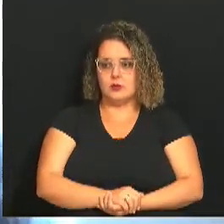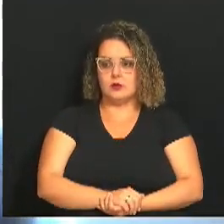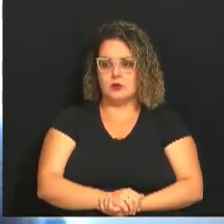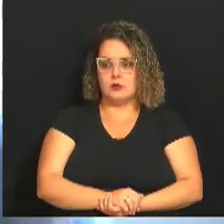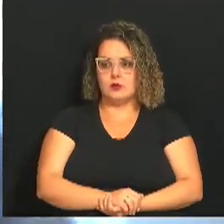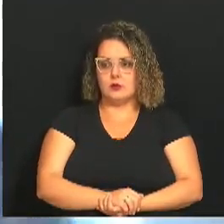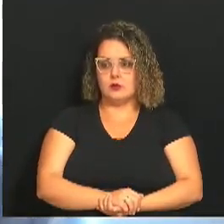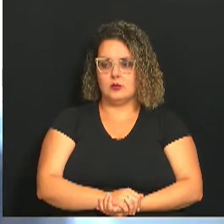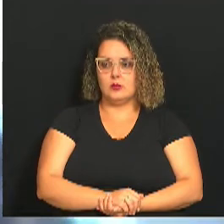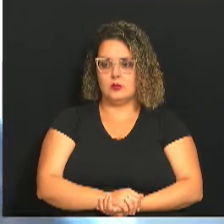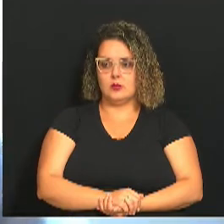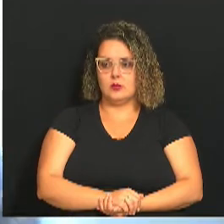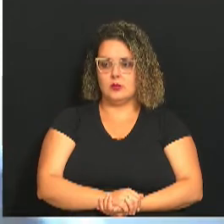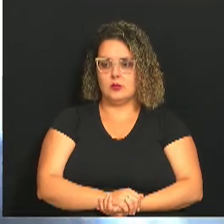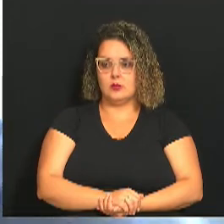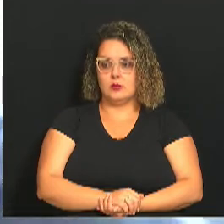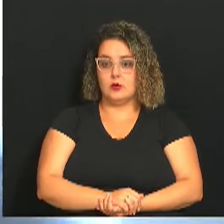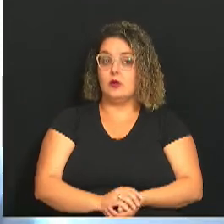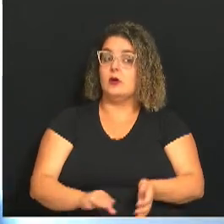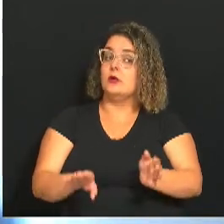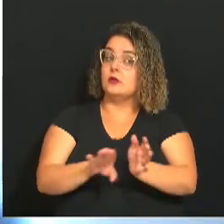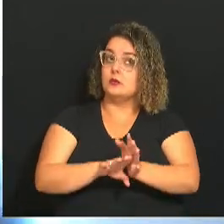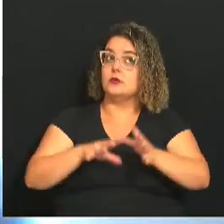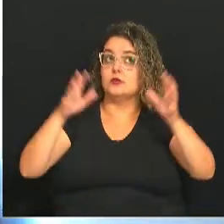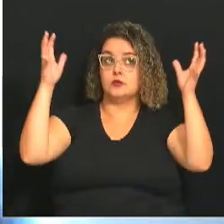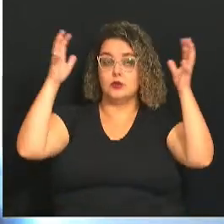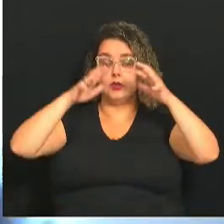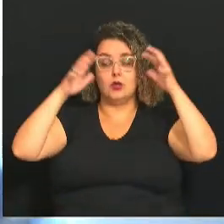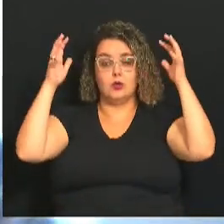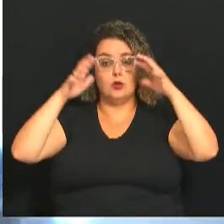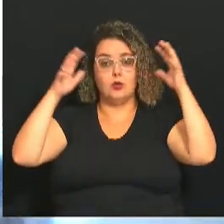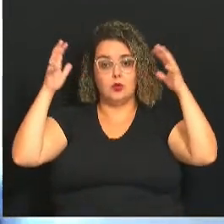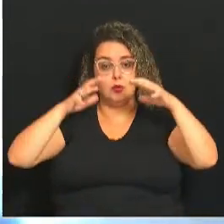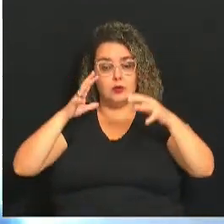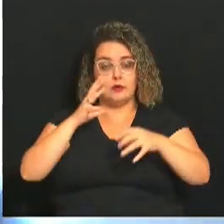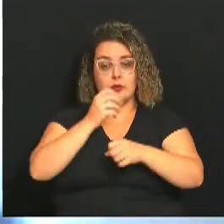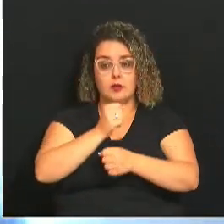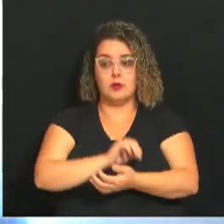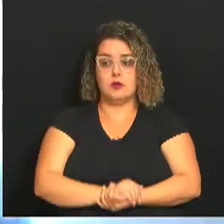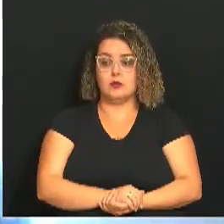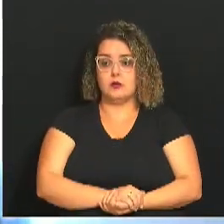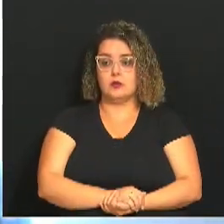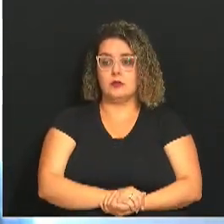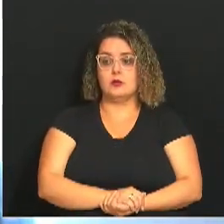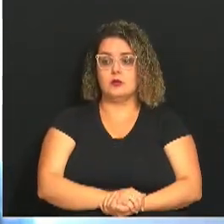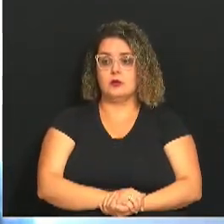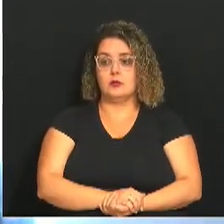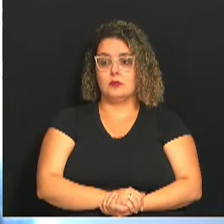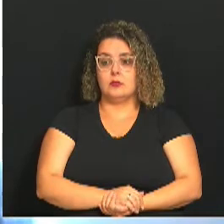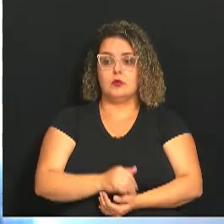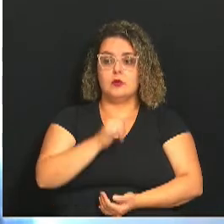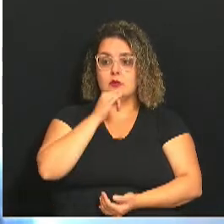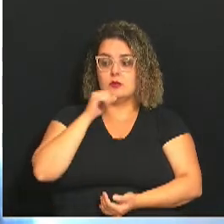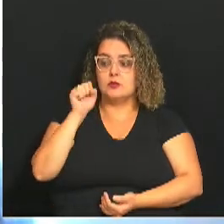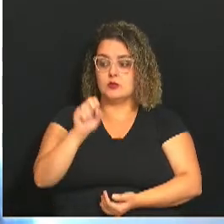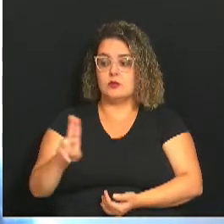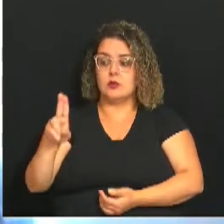Né? Ó, tá chegando uma tempestade, está vindo da região de Sumaré em direção a Campinas.